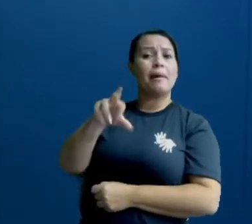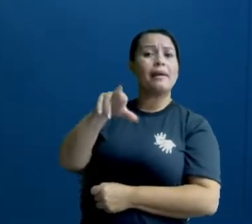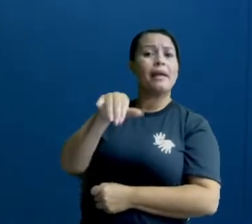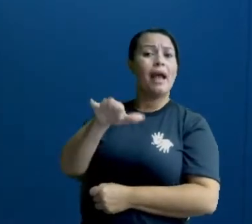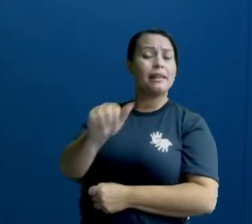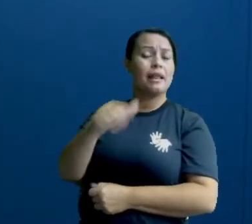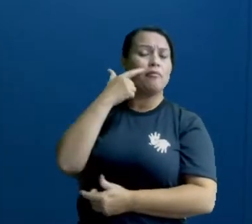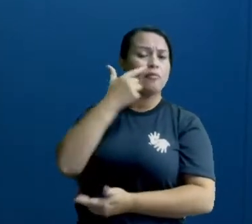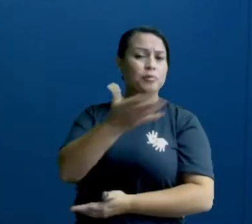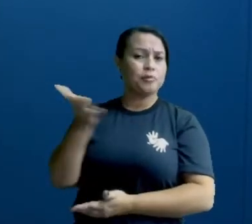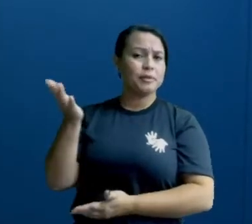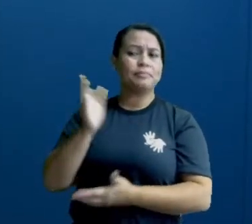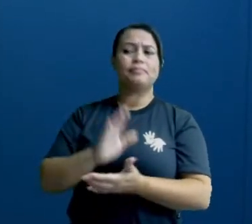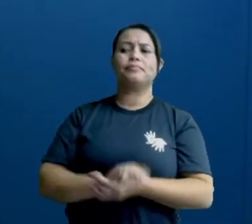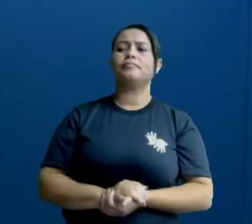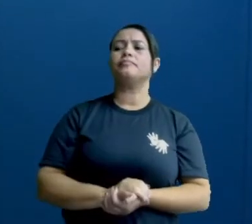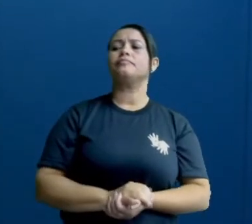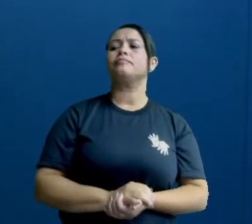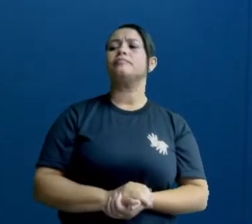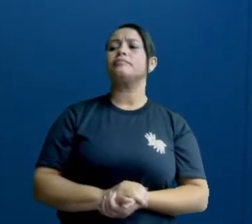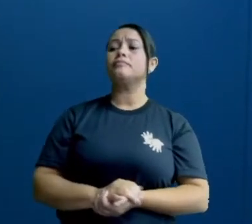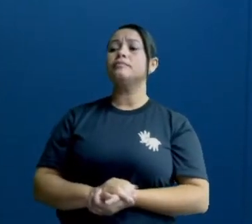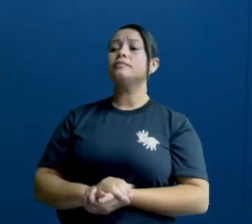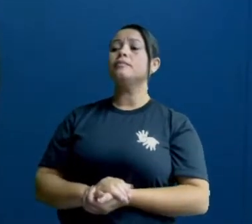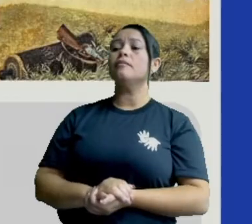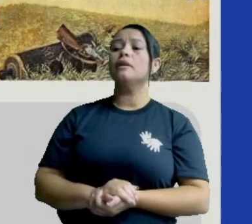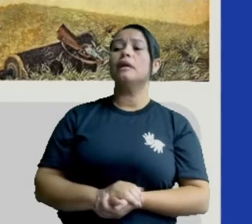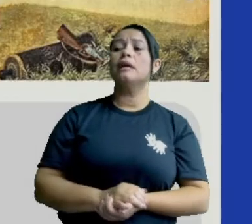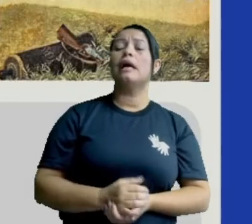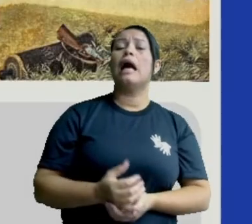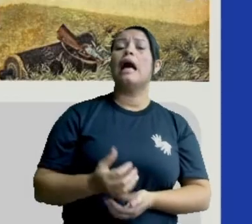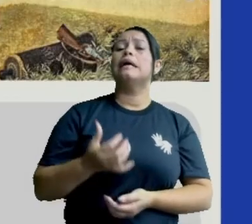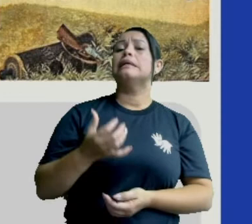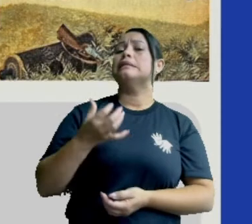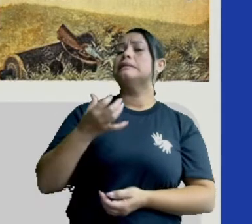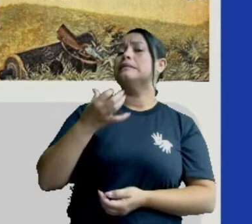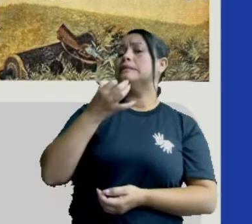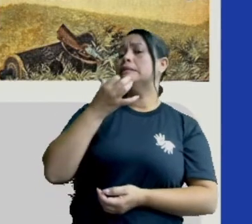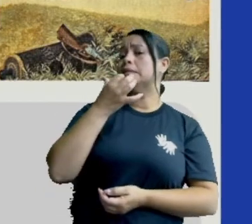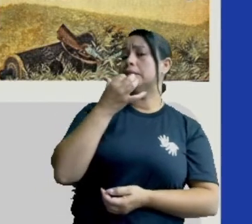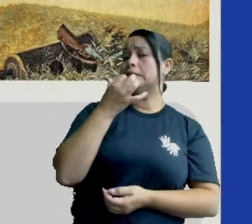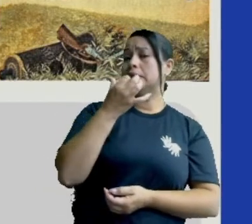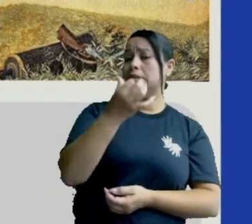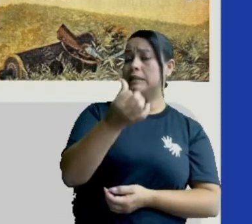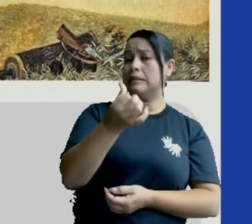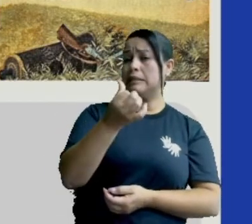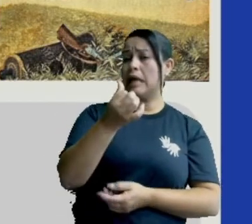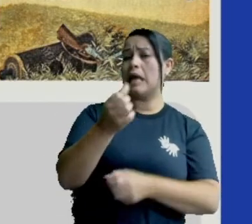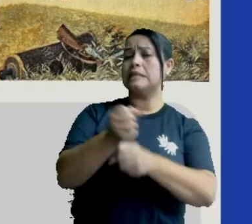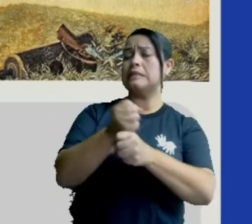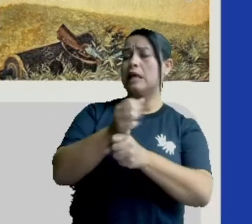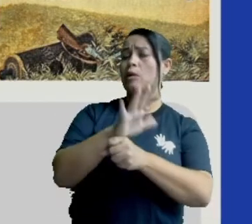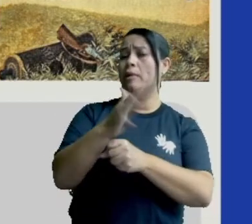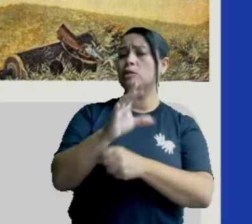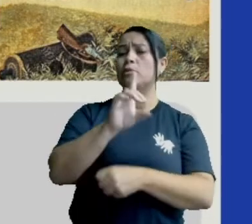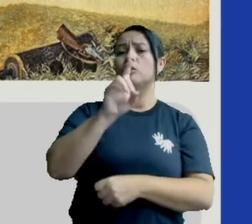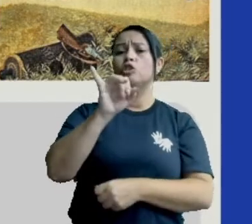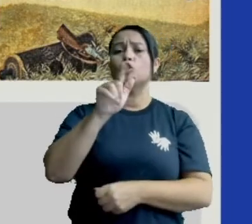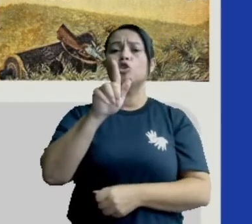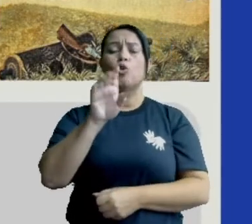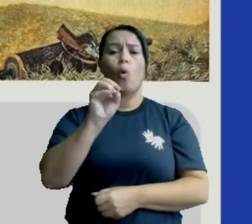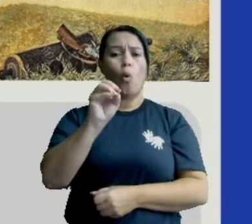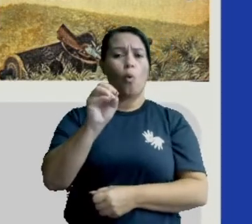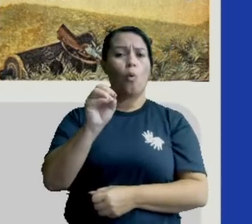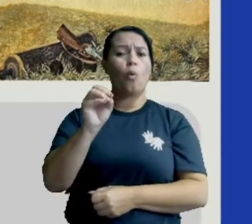certo? Então acompanha comigo. Bom, 6 anos após Diogo de Braga ter fundado o nosso